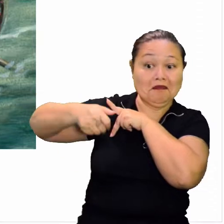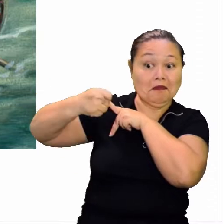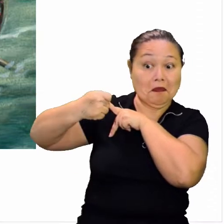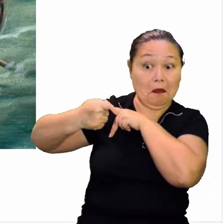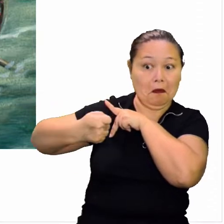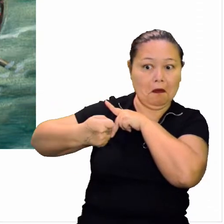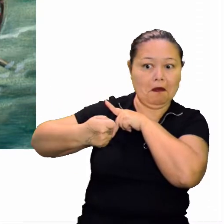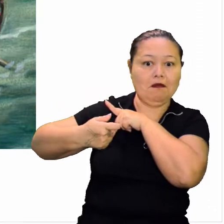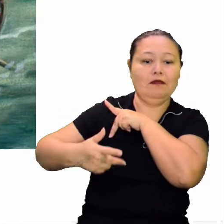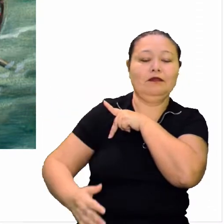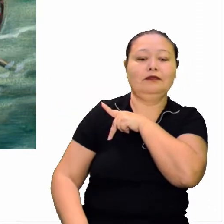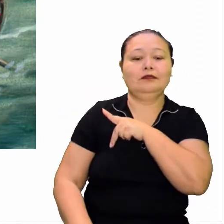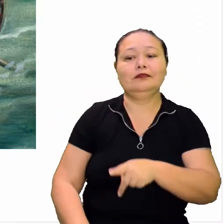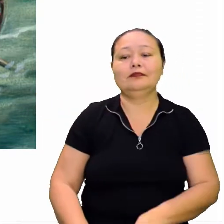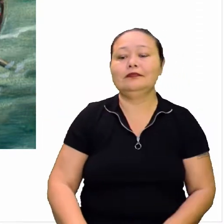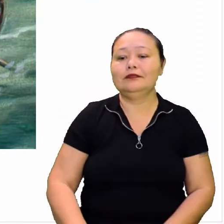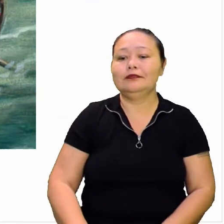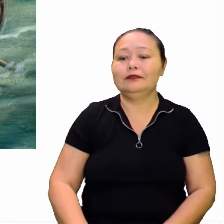bruto.